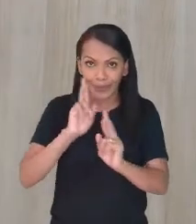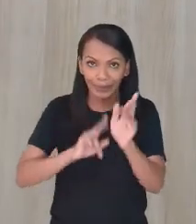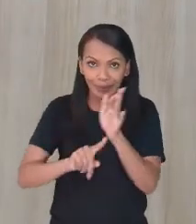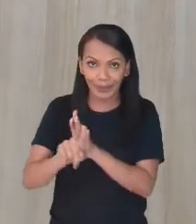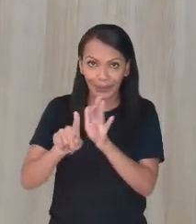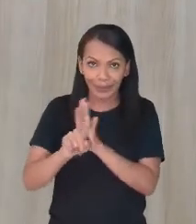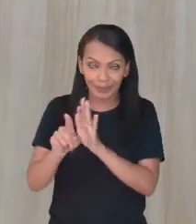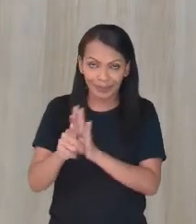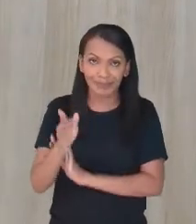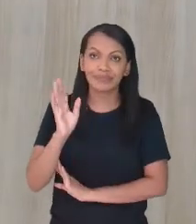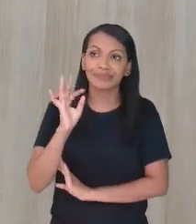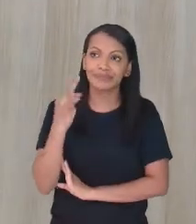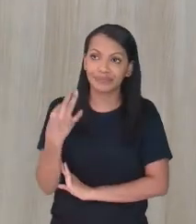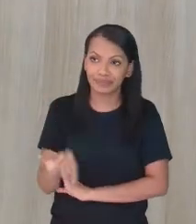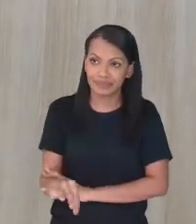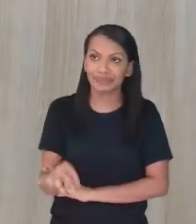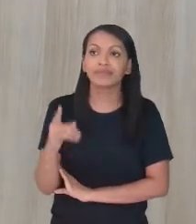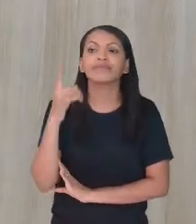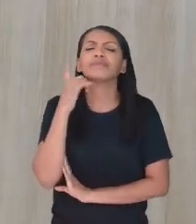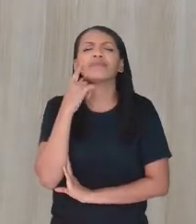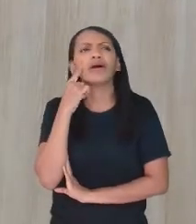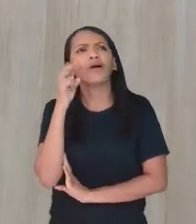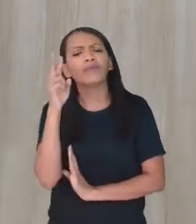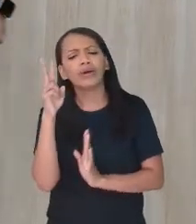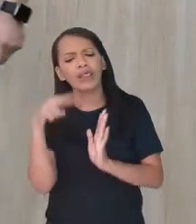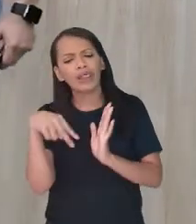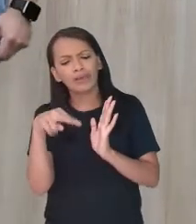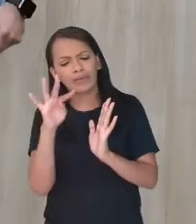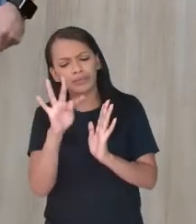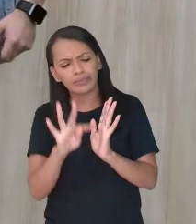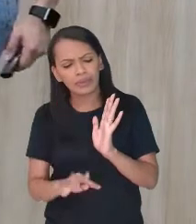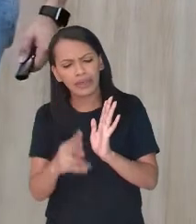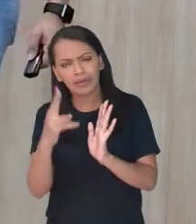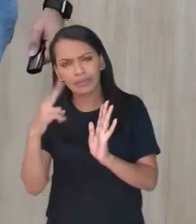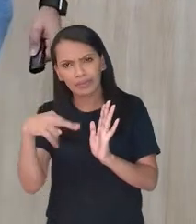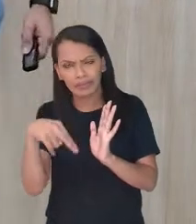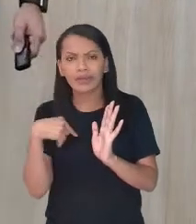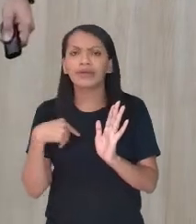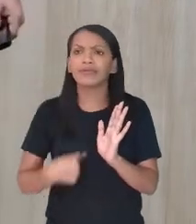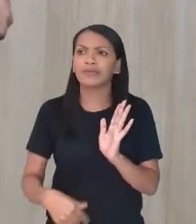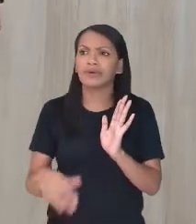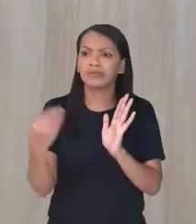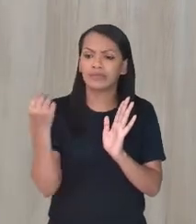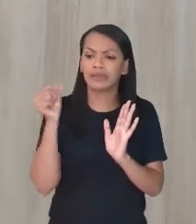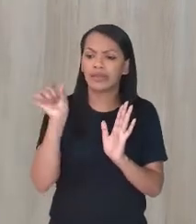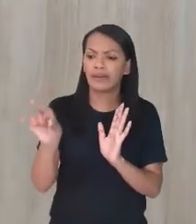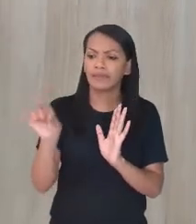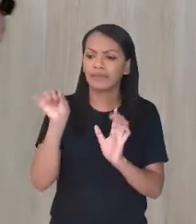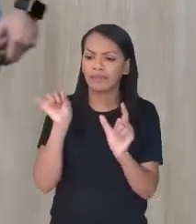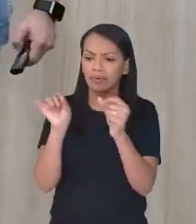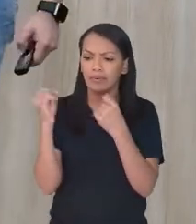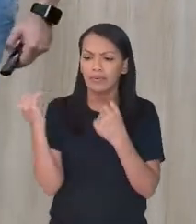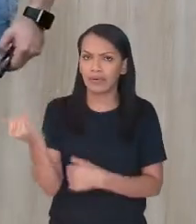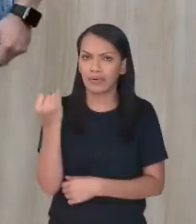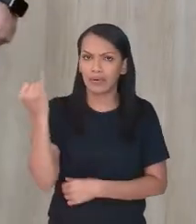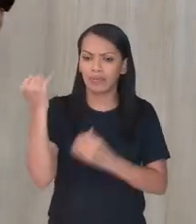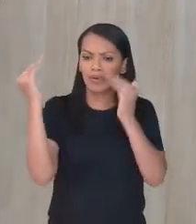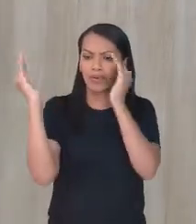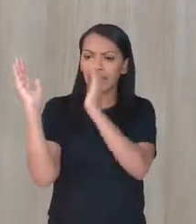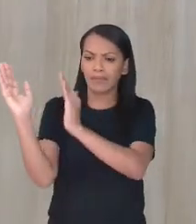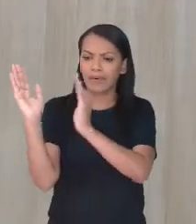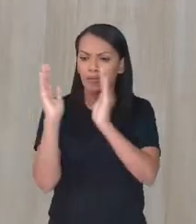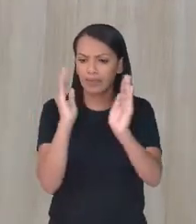Então, destacamos as informações, colocamos as operações aí em ordem, depois a